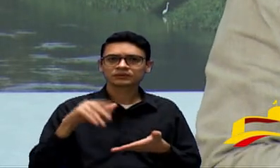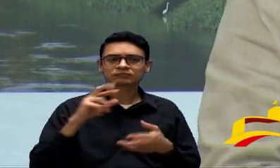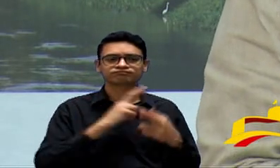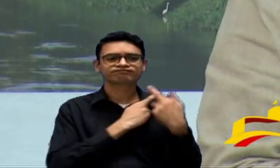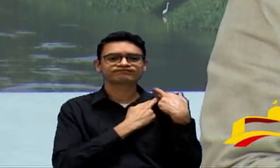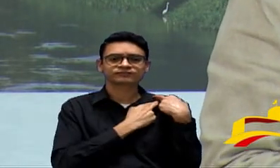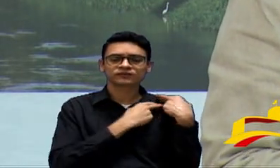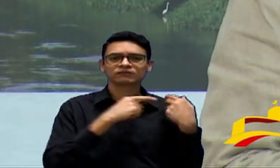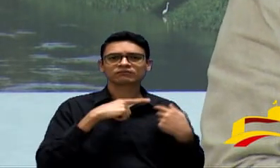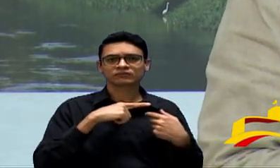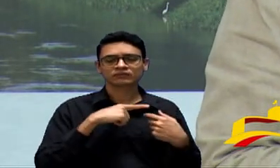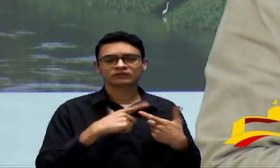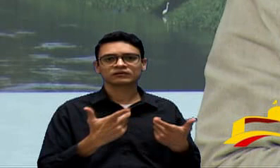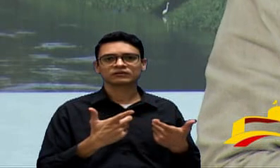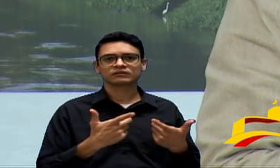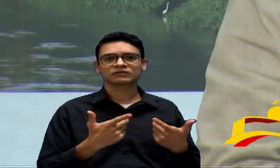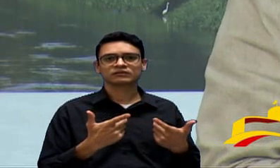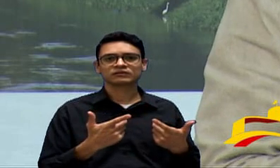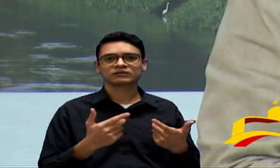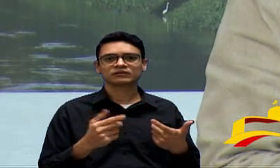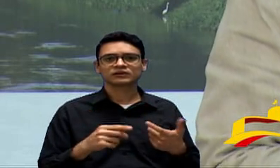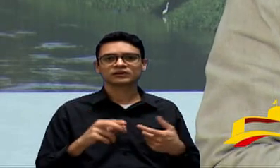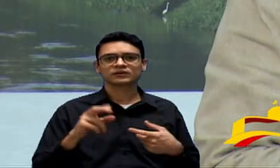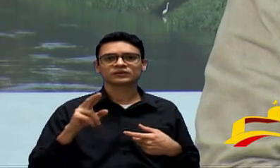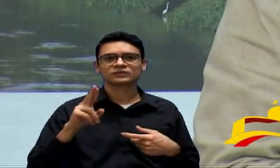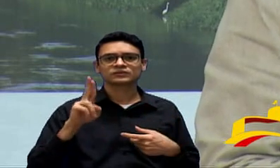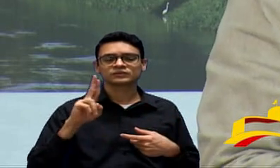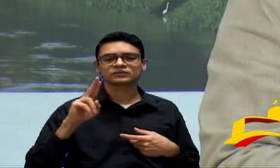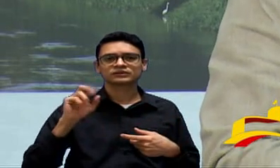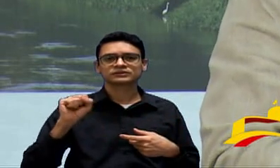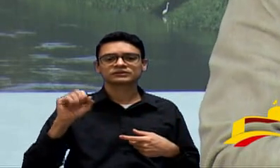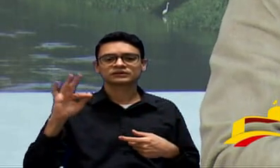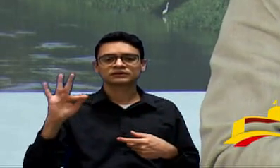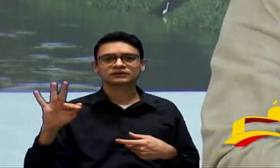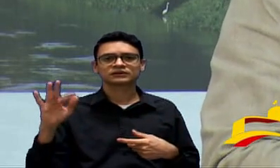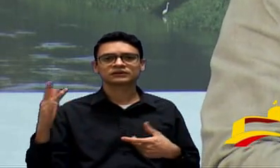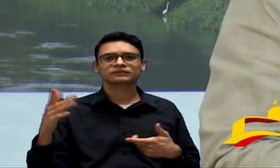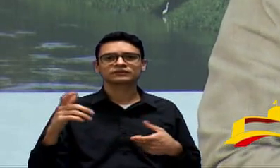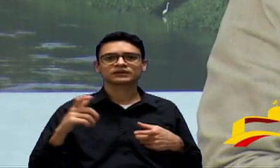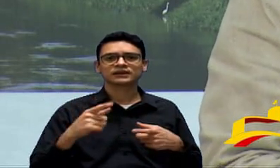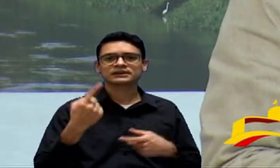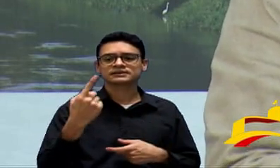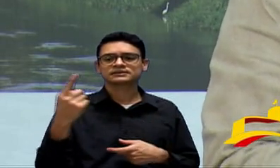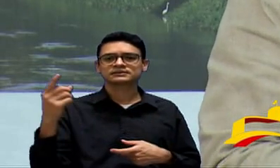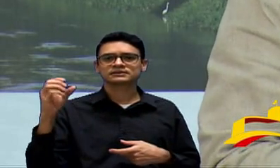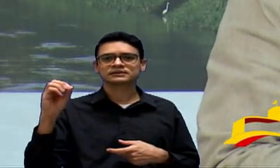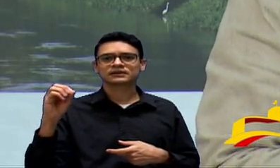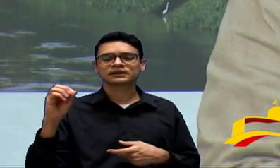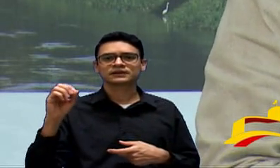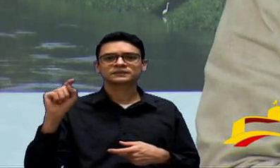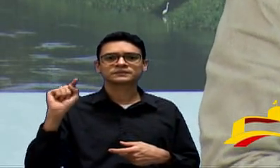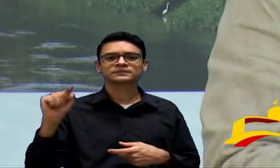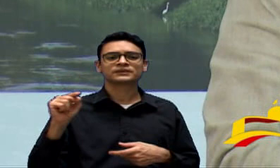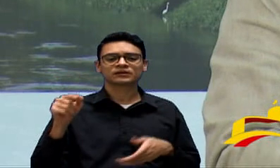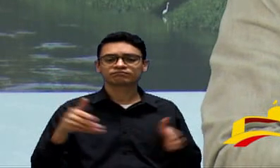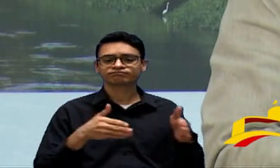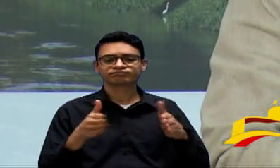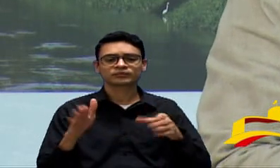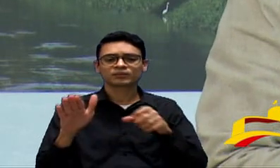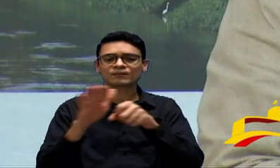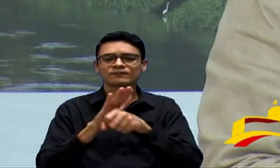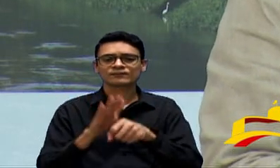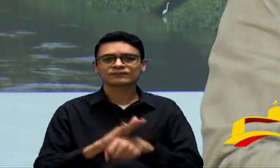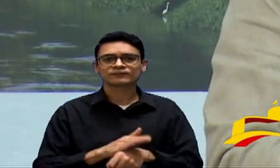trazer esse carro para o USF lá é necessário. Nós temos mais de 110 quilômetros de via não pavimentadas. Eu fui